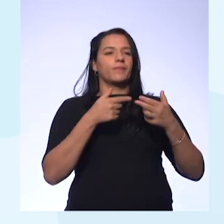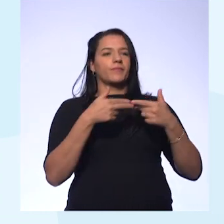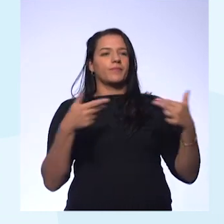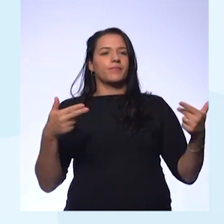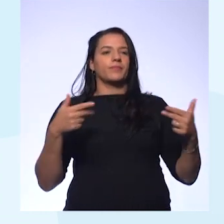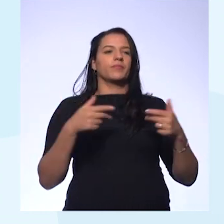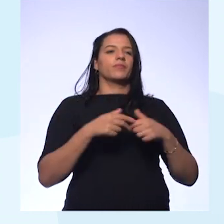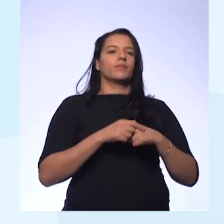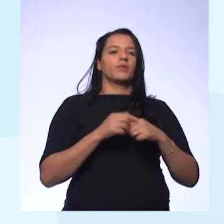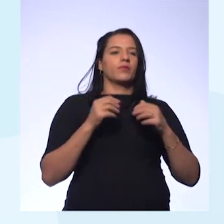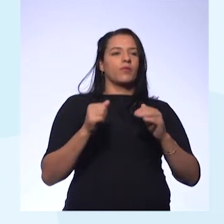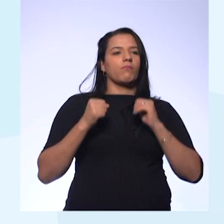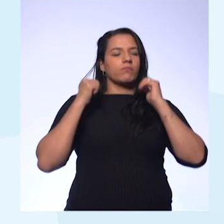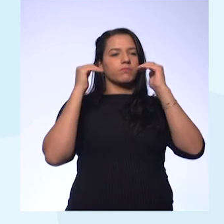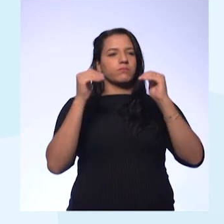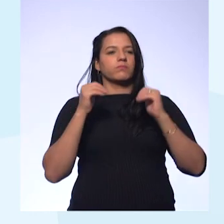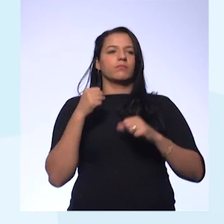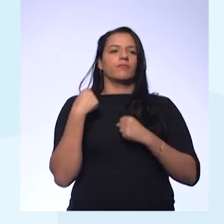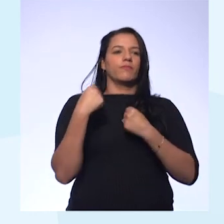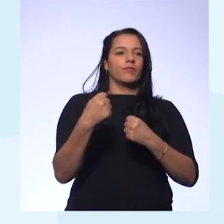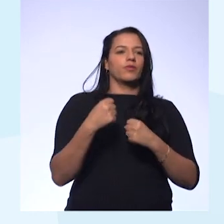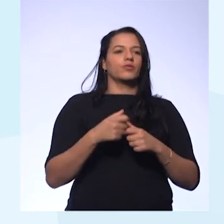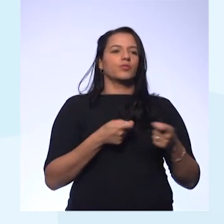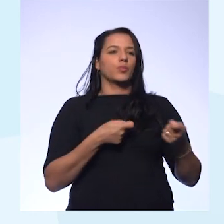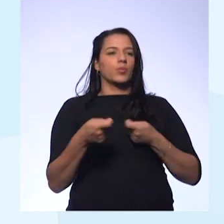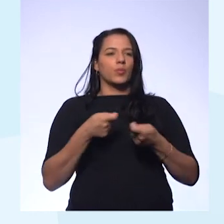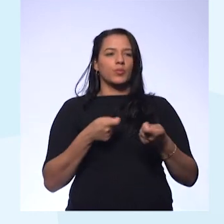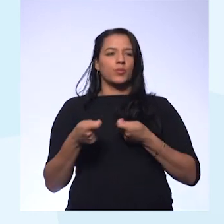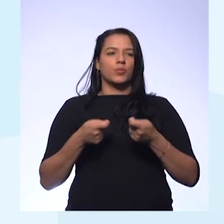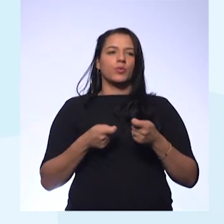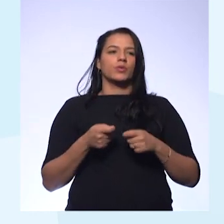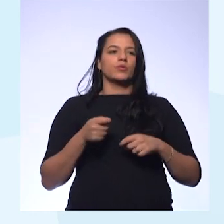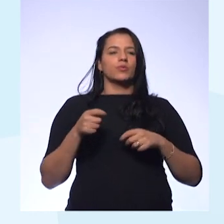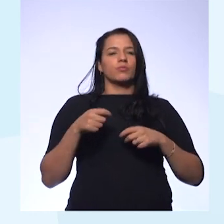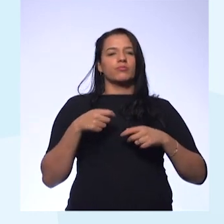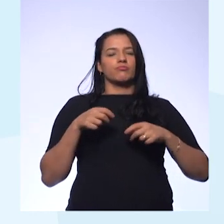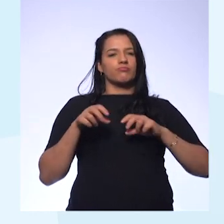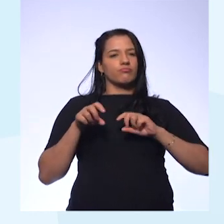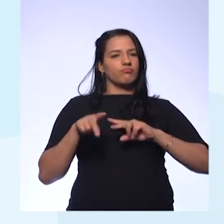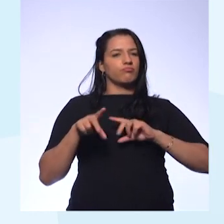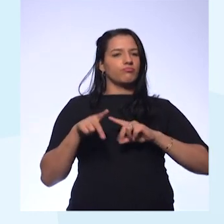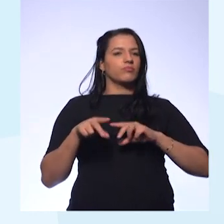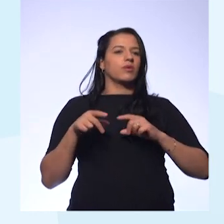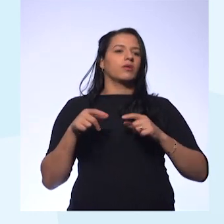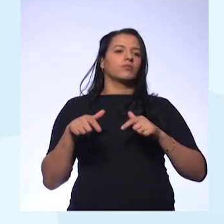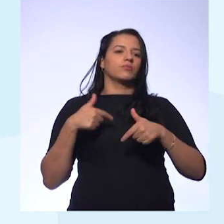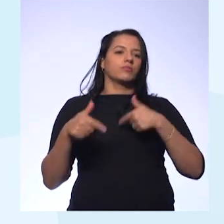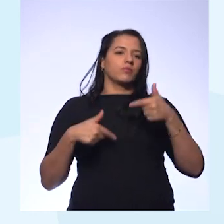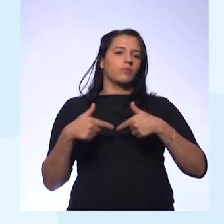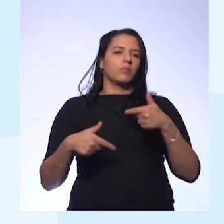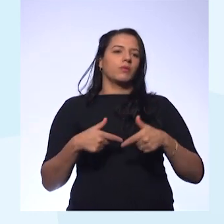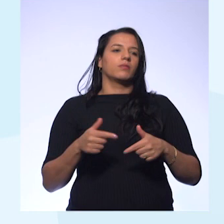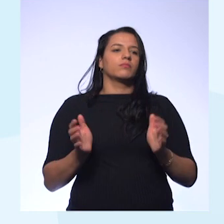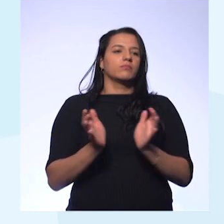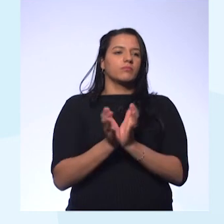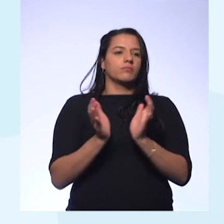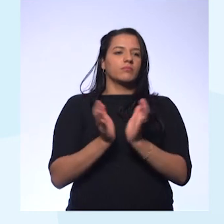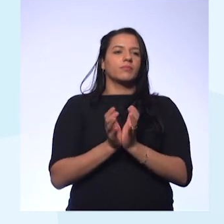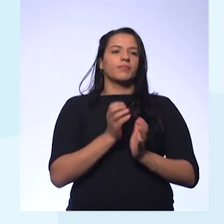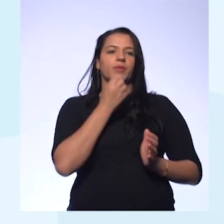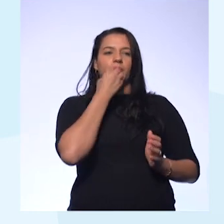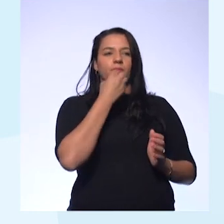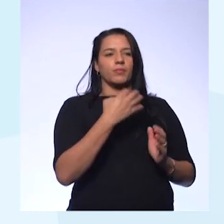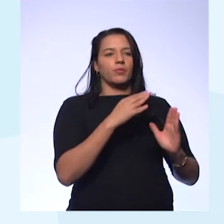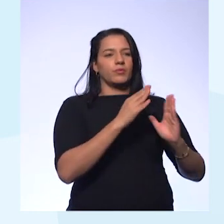forte, trabalhismo forte, controle sobre os sindicatos, e esse último item, a política da boa vizinhança,